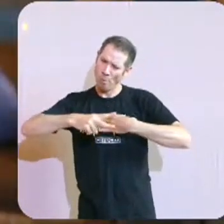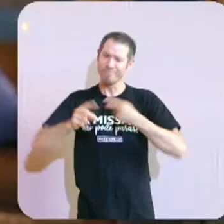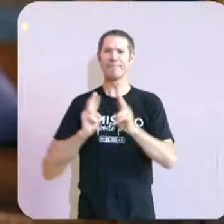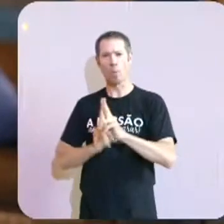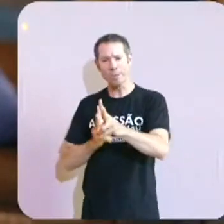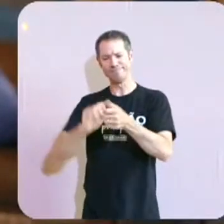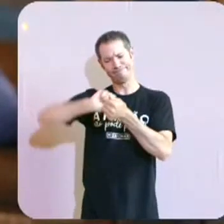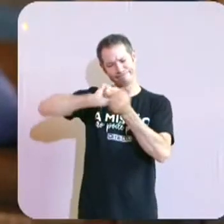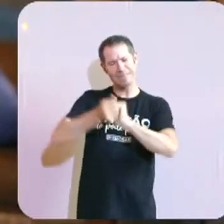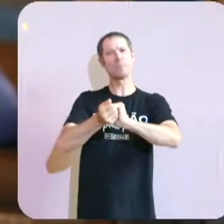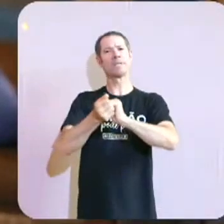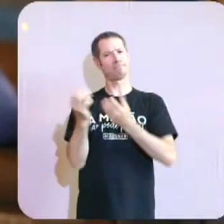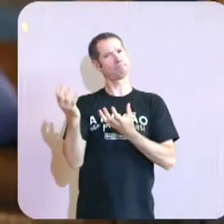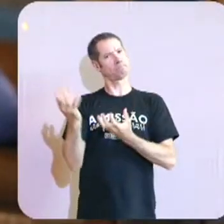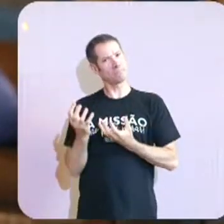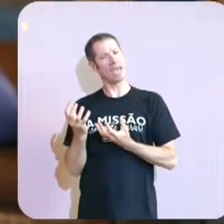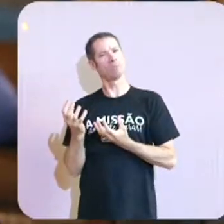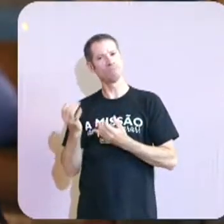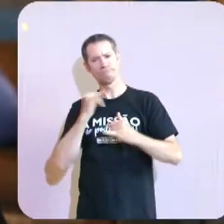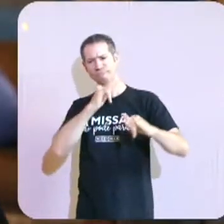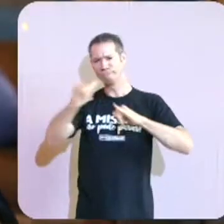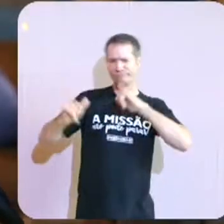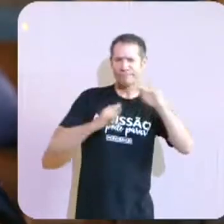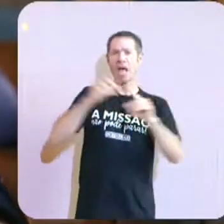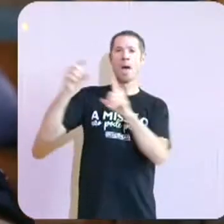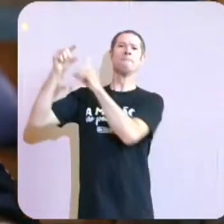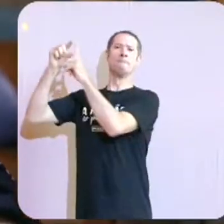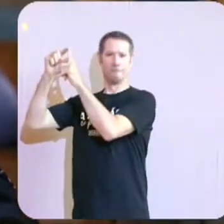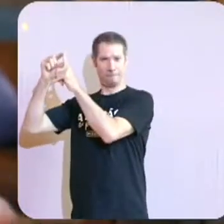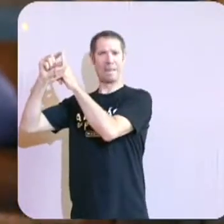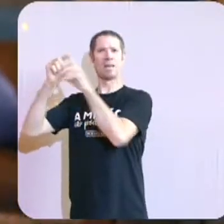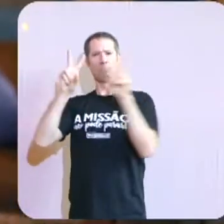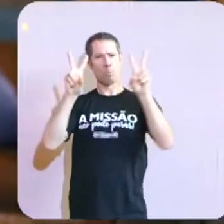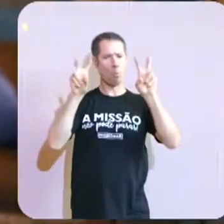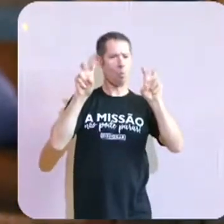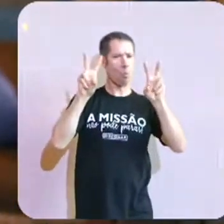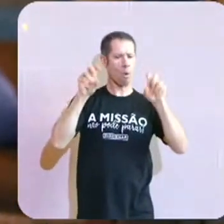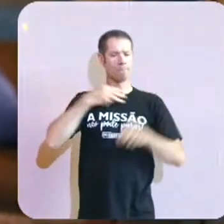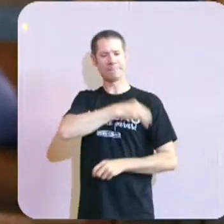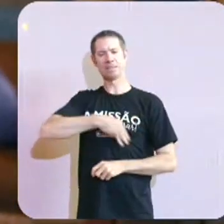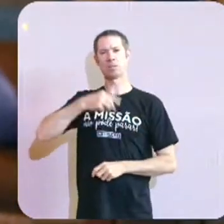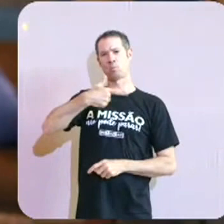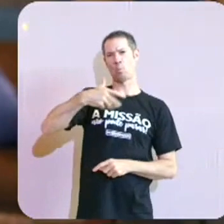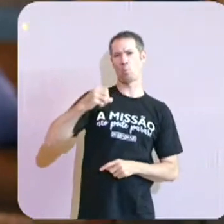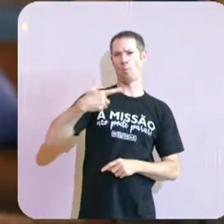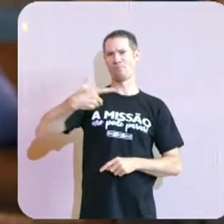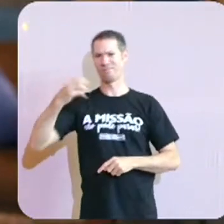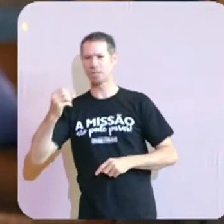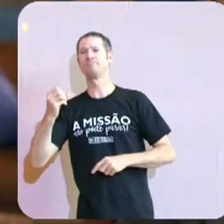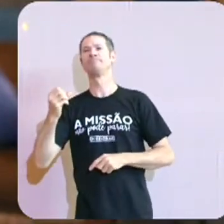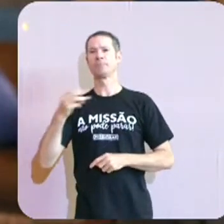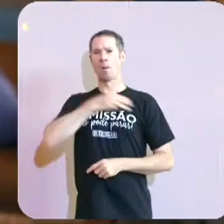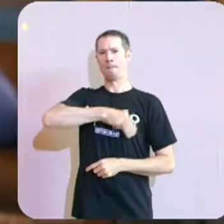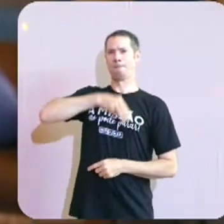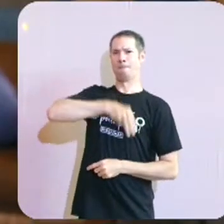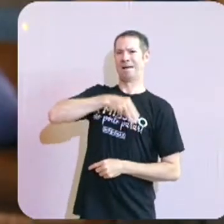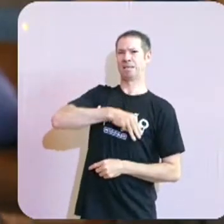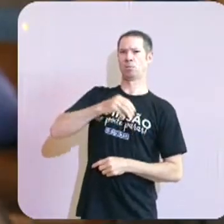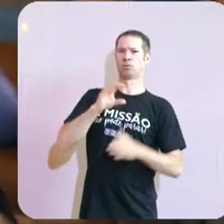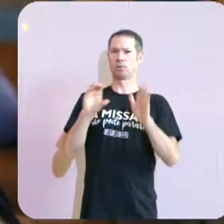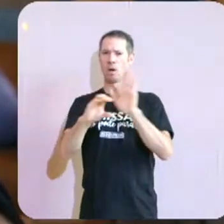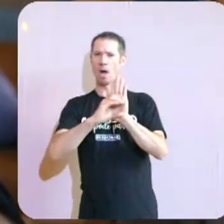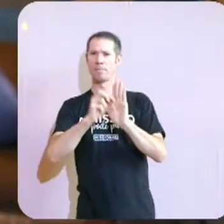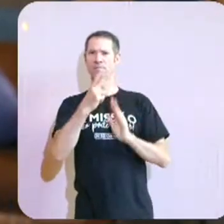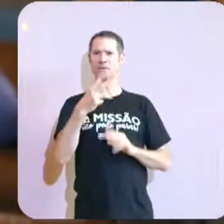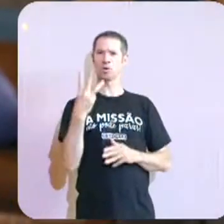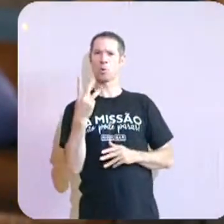tem que se adaptar, é que eu quero trazer uma palavra para vocês no tema dessa Missionário 2020, que está em Mateus 24:14,